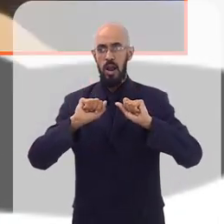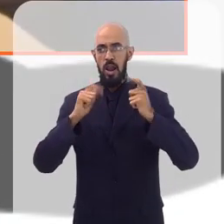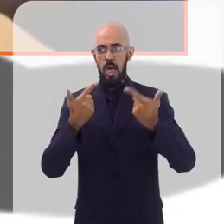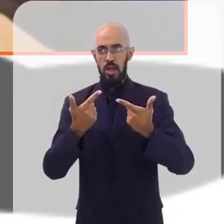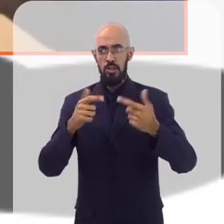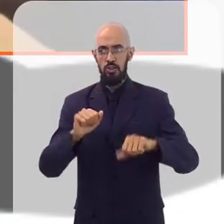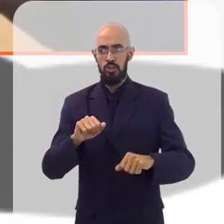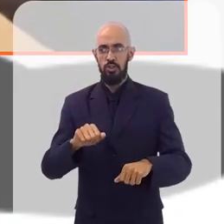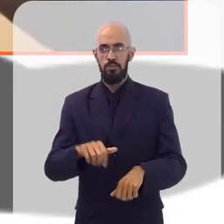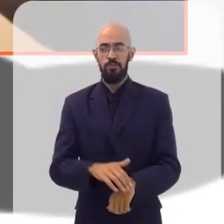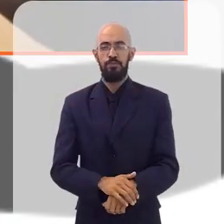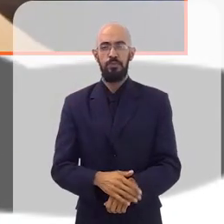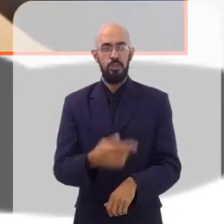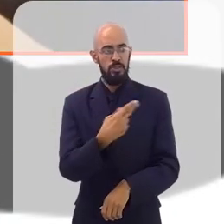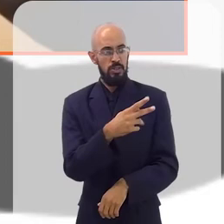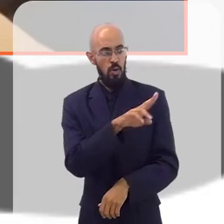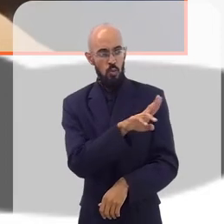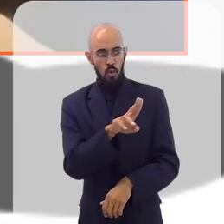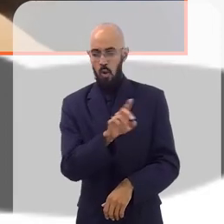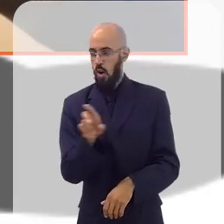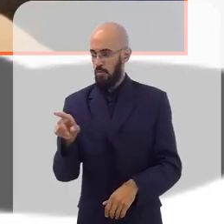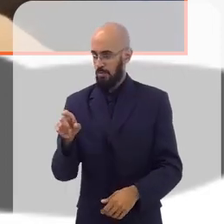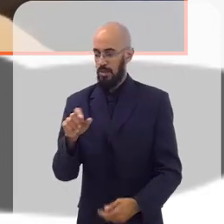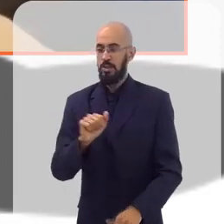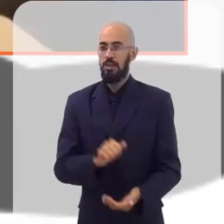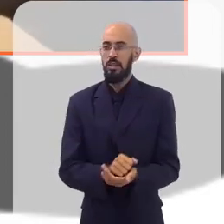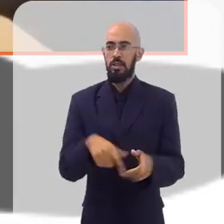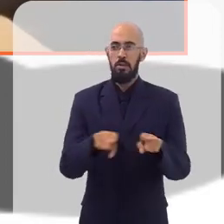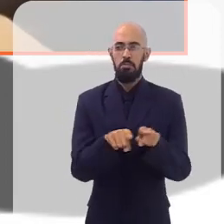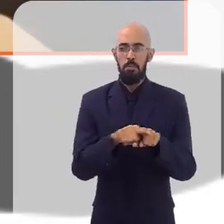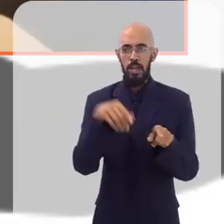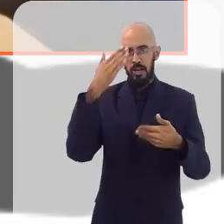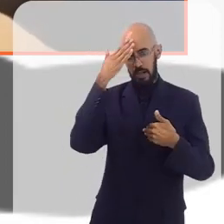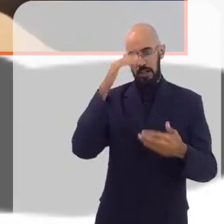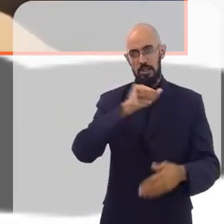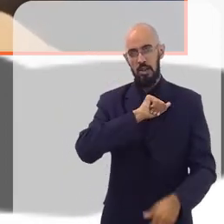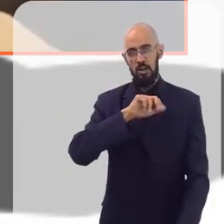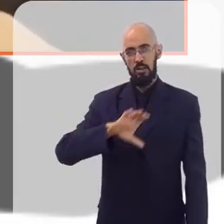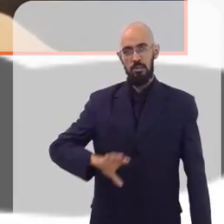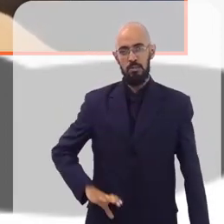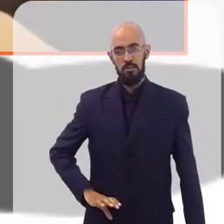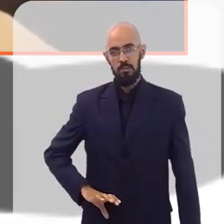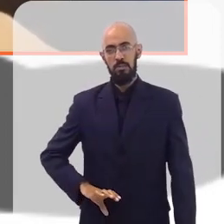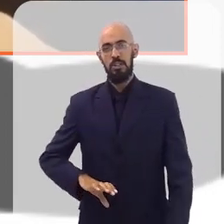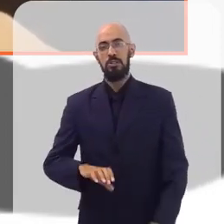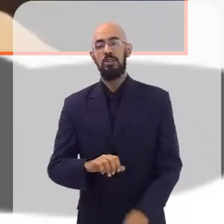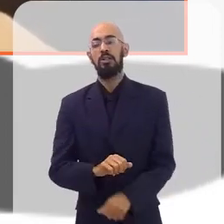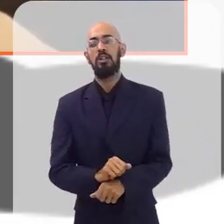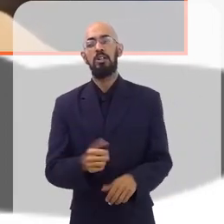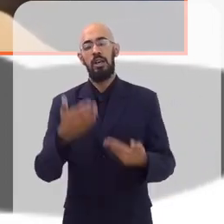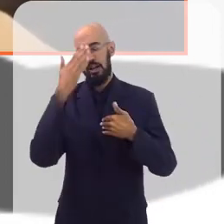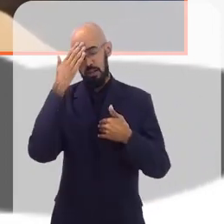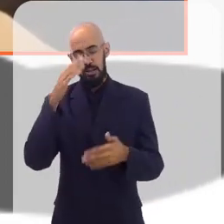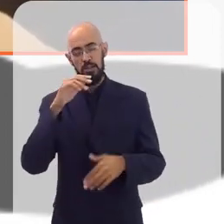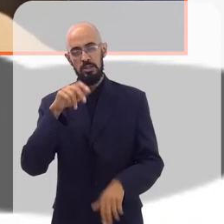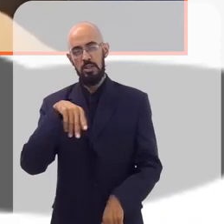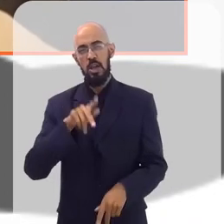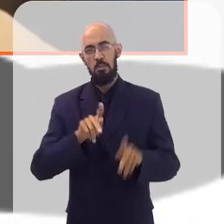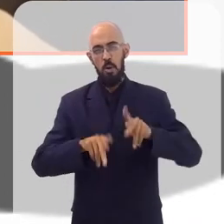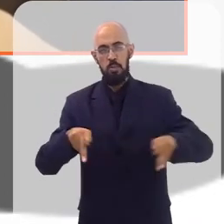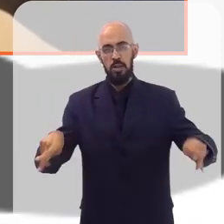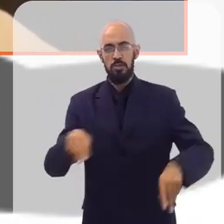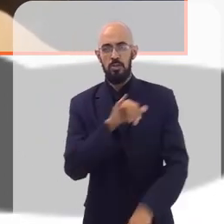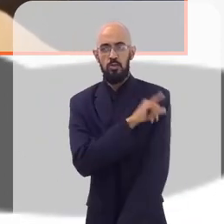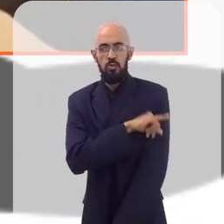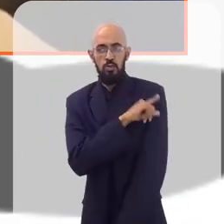alerj e seu nome Cláudia e agradecer o nosso Presidente André Ceciliano agradecer o povo do Rio